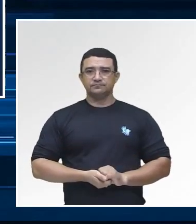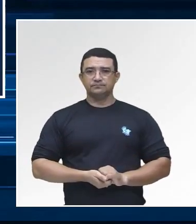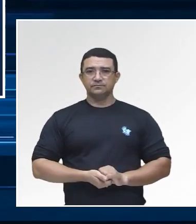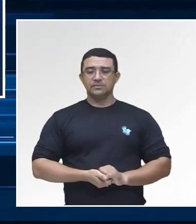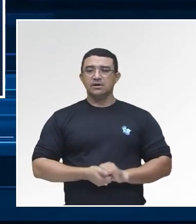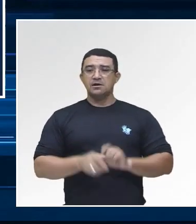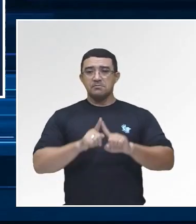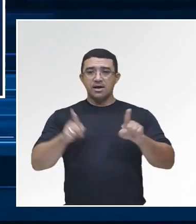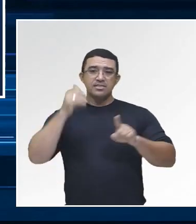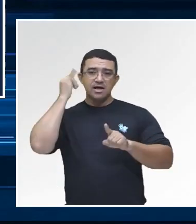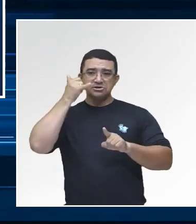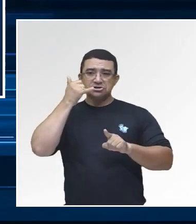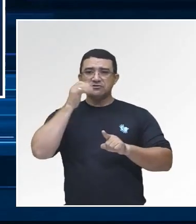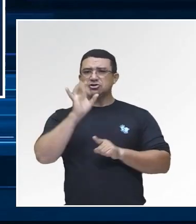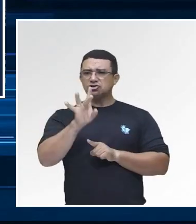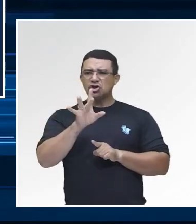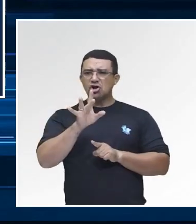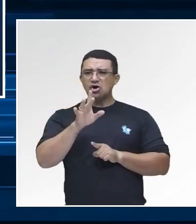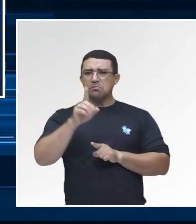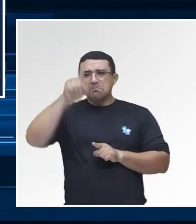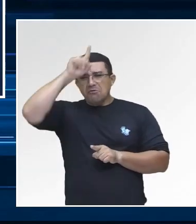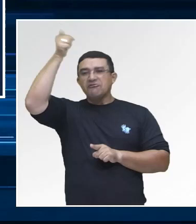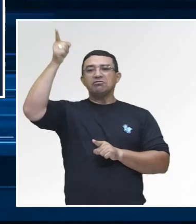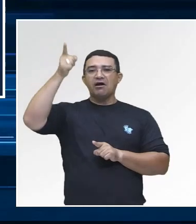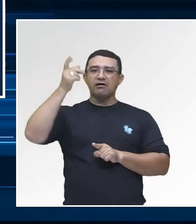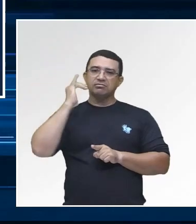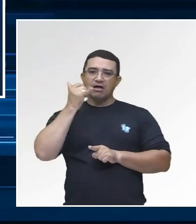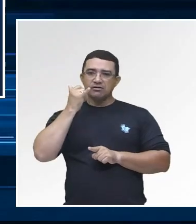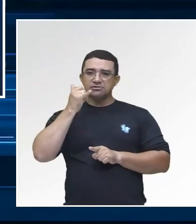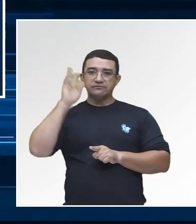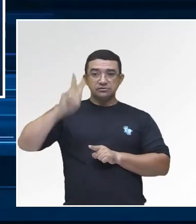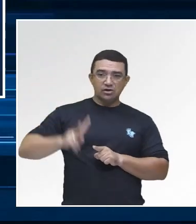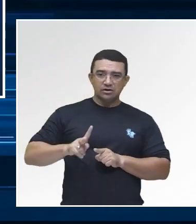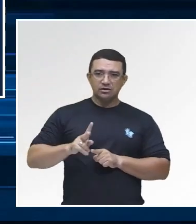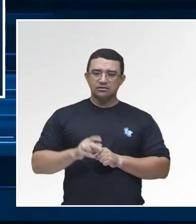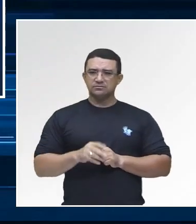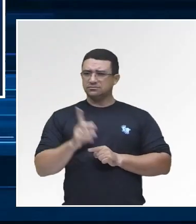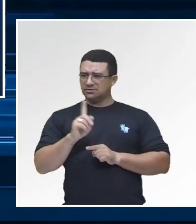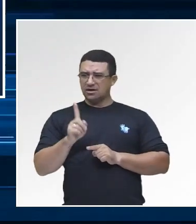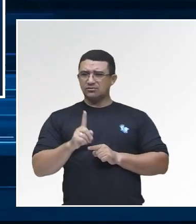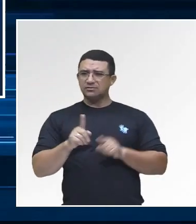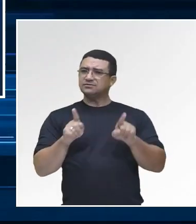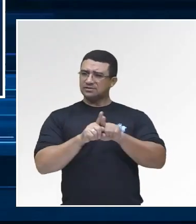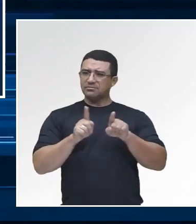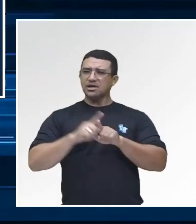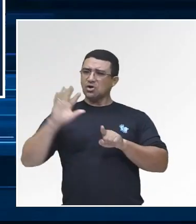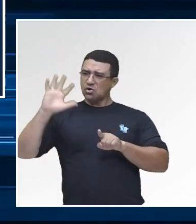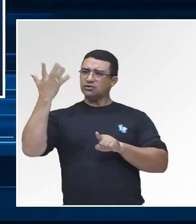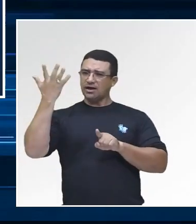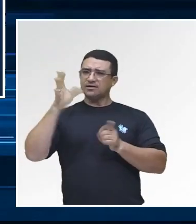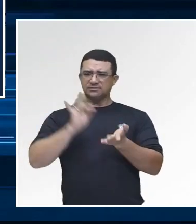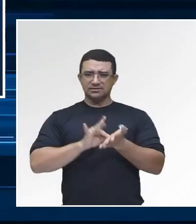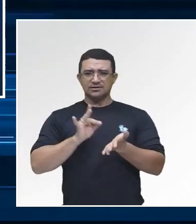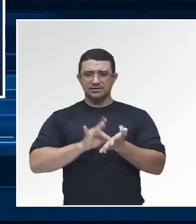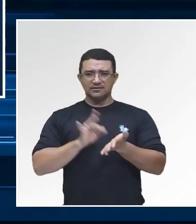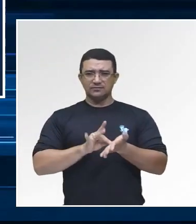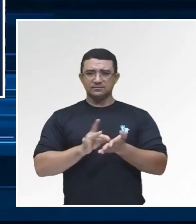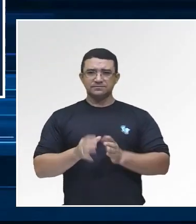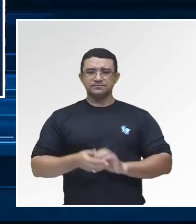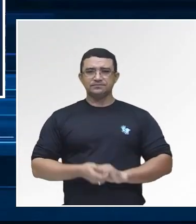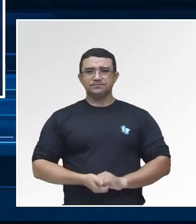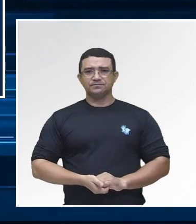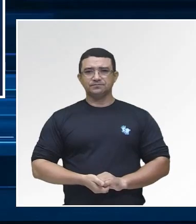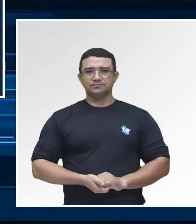pode ser real, porque aconteceu algo, você foi contar para alguém, isso é verdadeiro, né? E